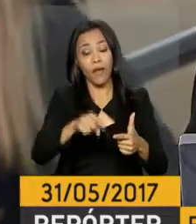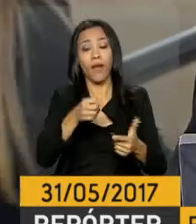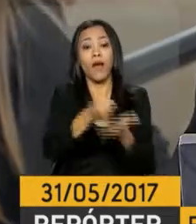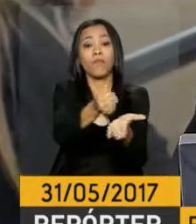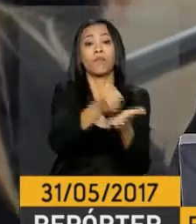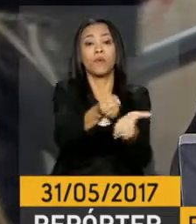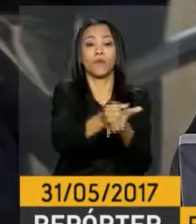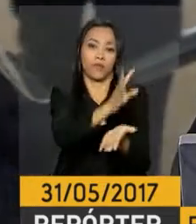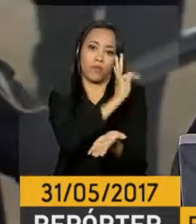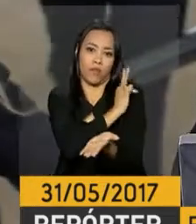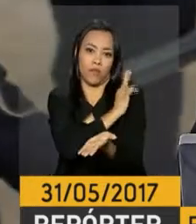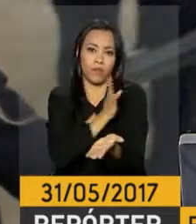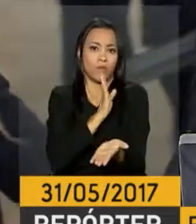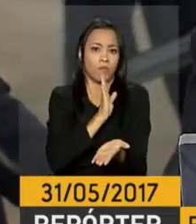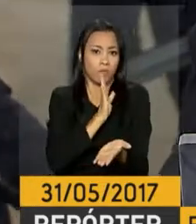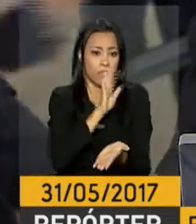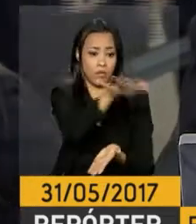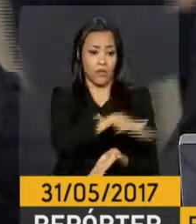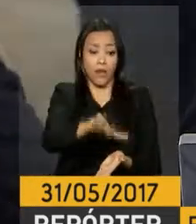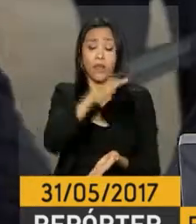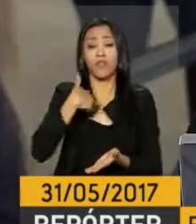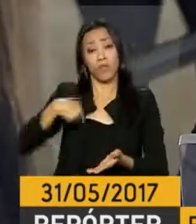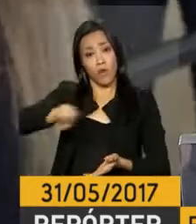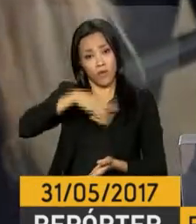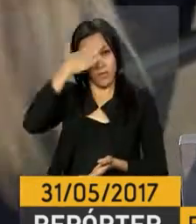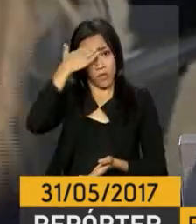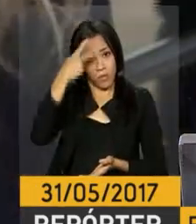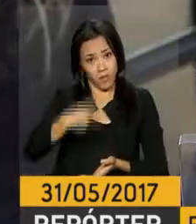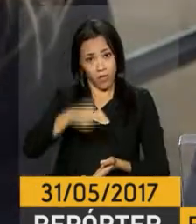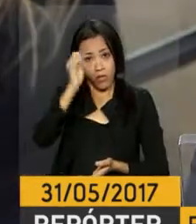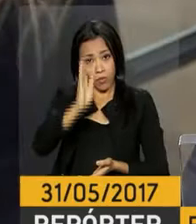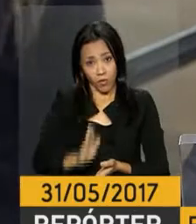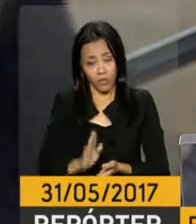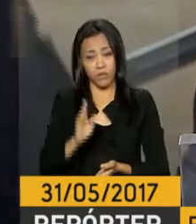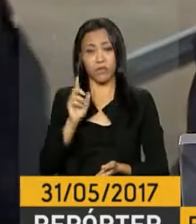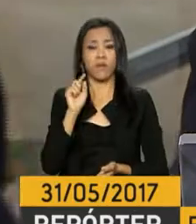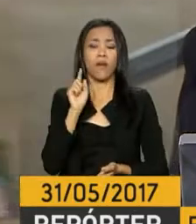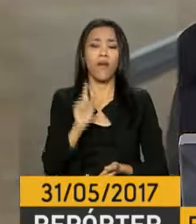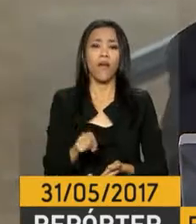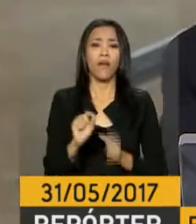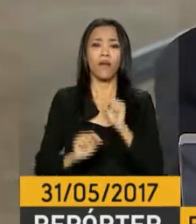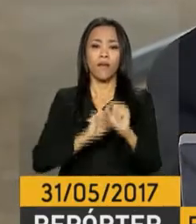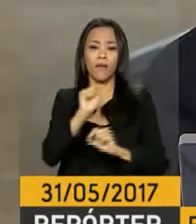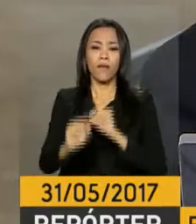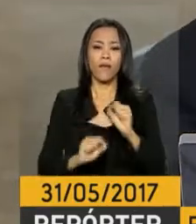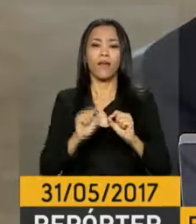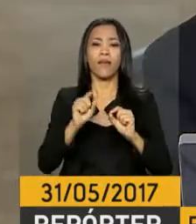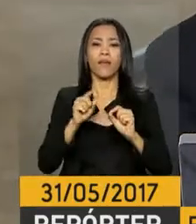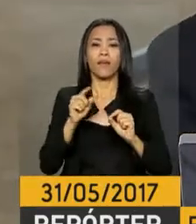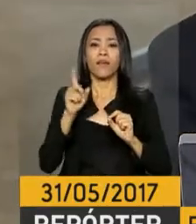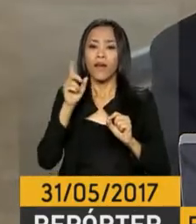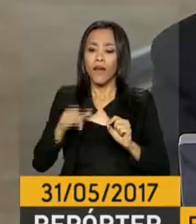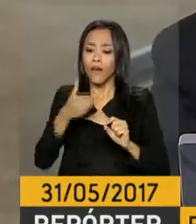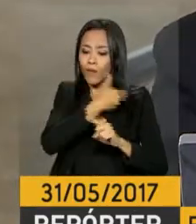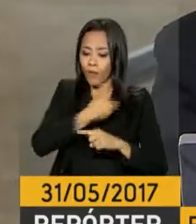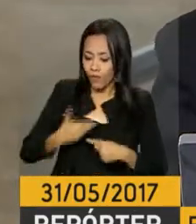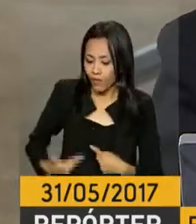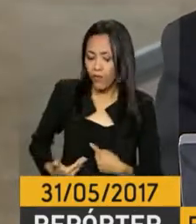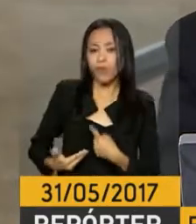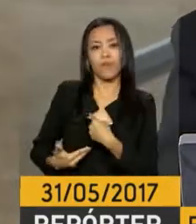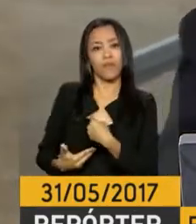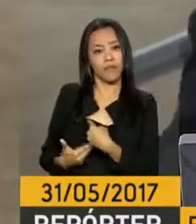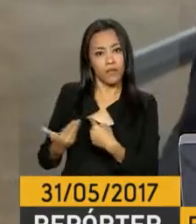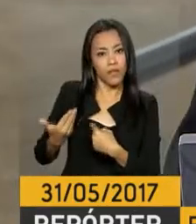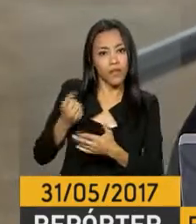a assistência técnica hoje no Brasil, ela é realizada no seu maior volume pela rede pública de ATER